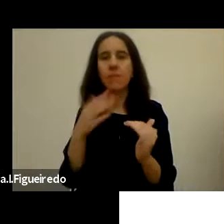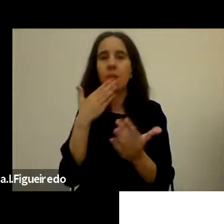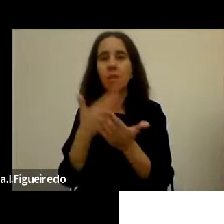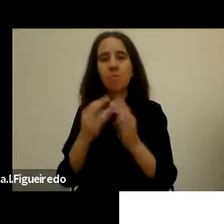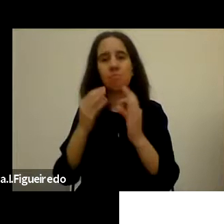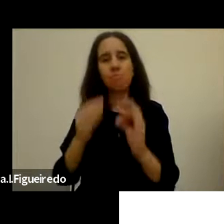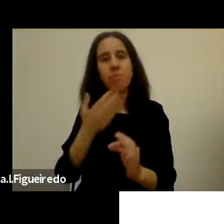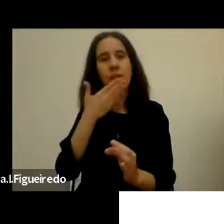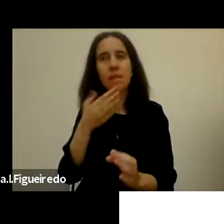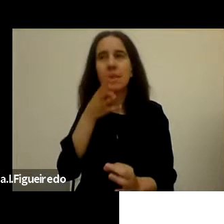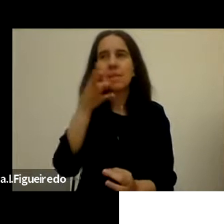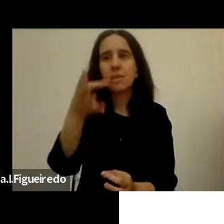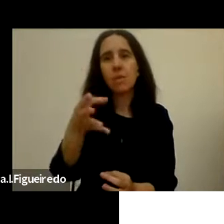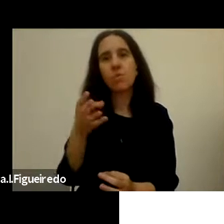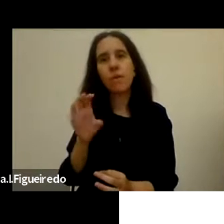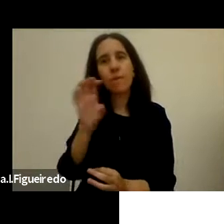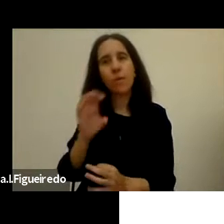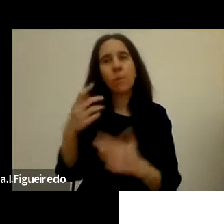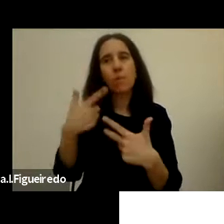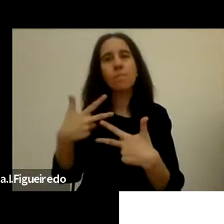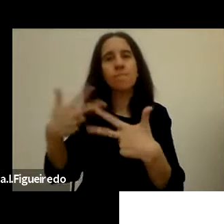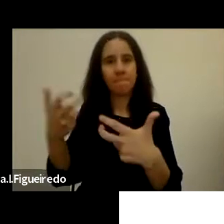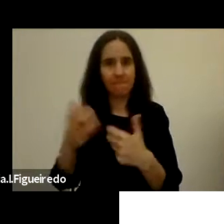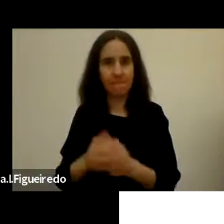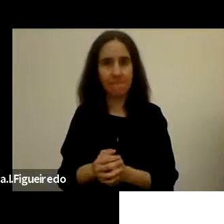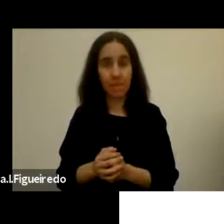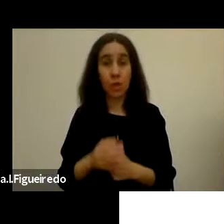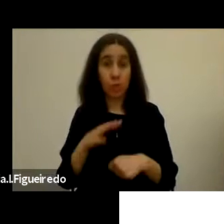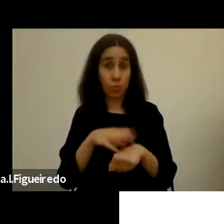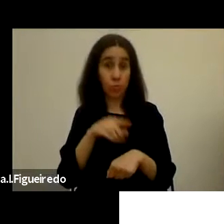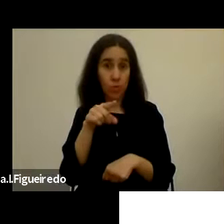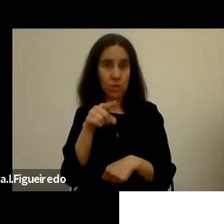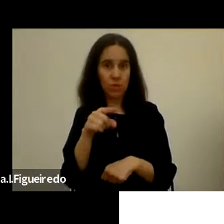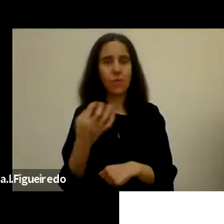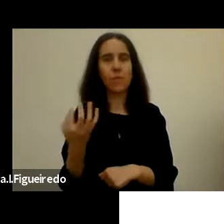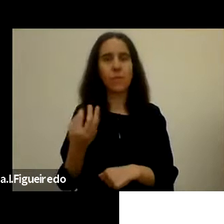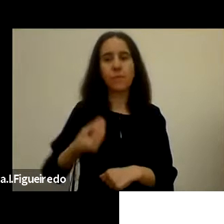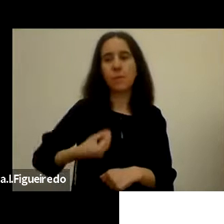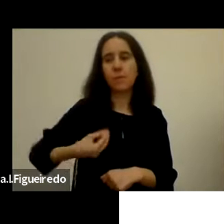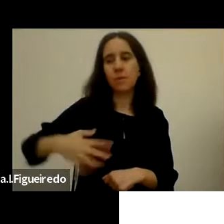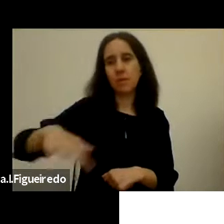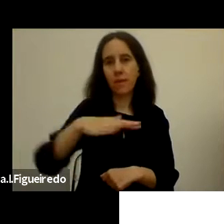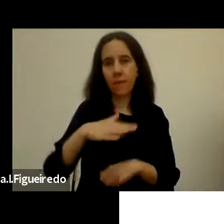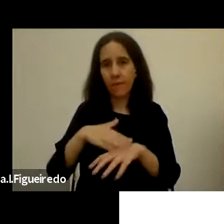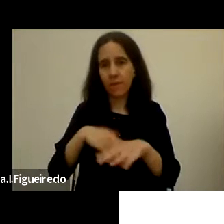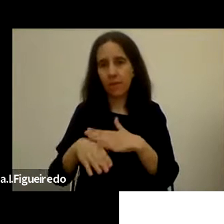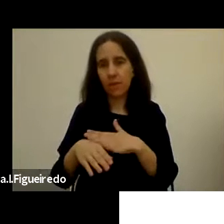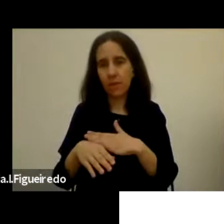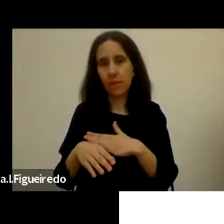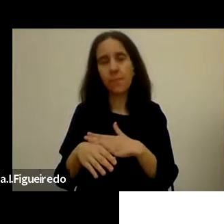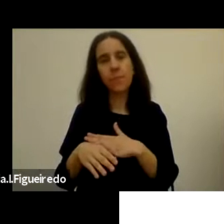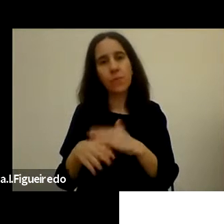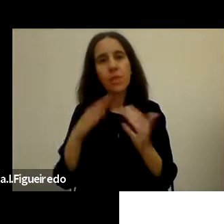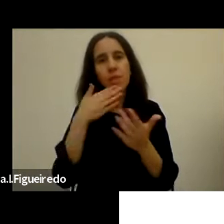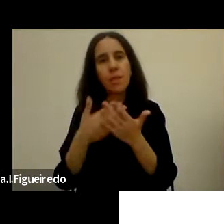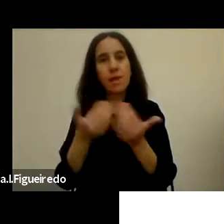naquilo que dizemos e na forma como somos percebidos. Por isso, aquilo que tivemos a preocupação de fazer foi de estruturar